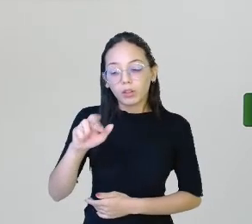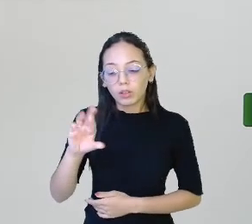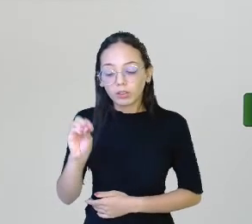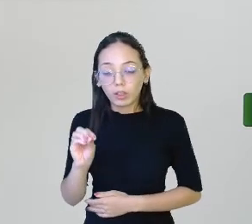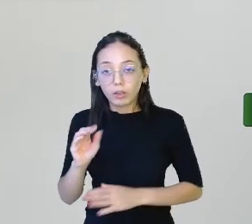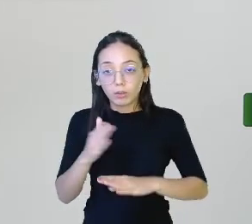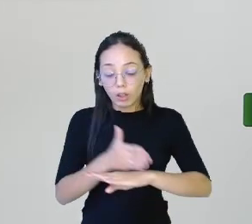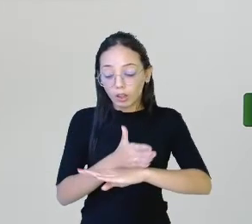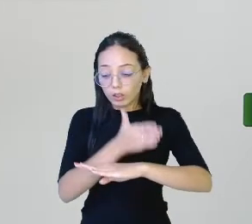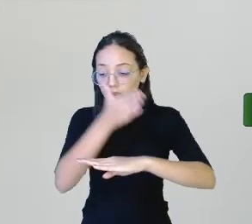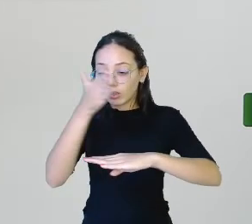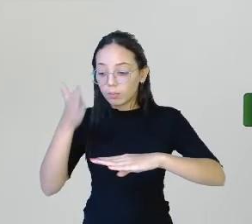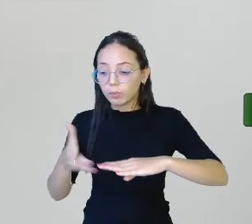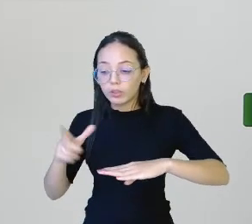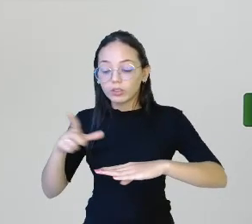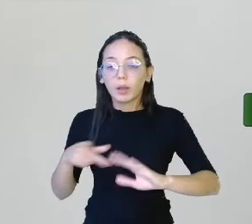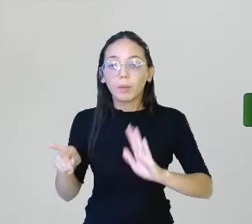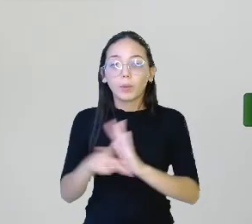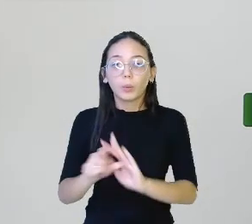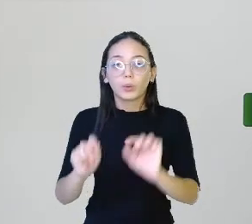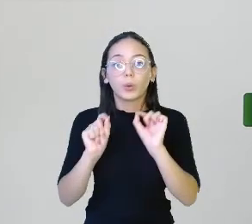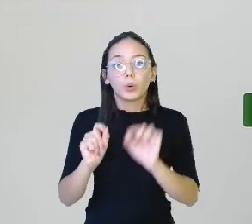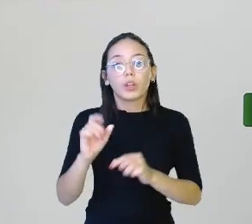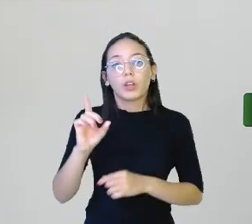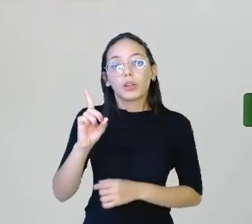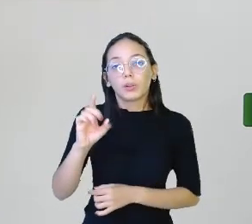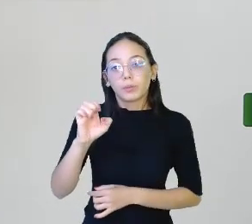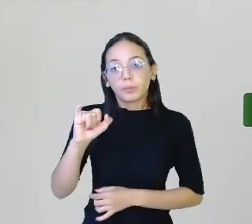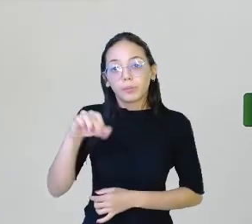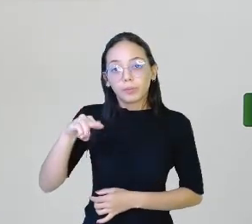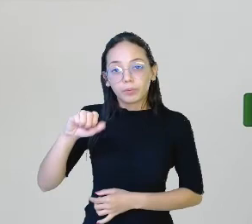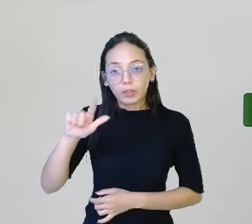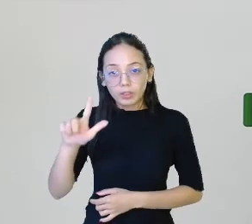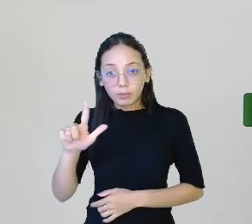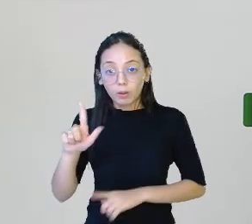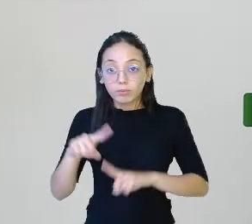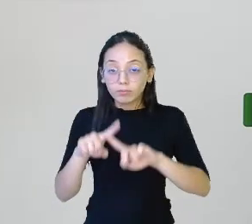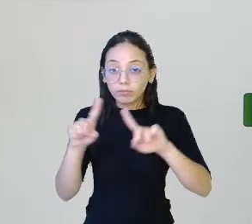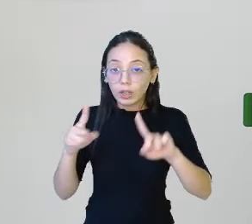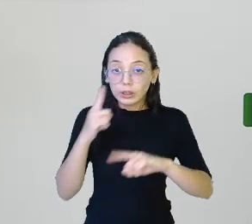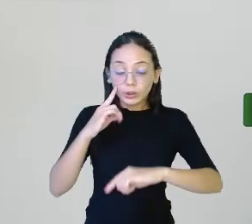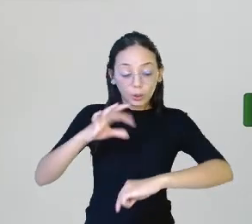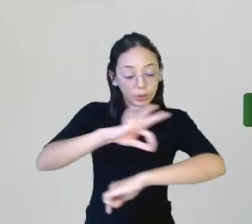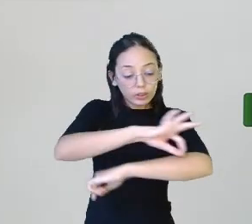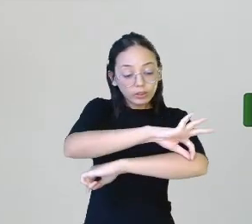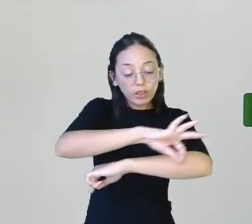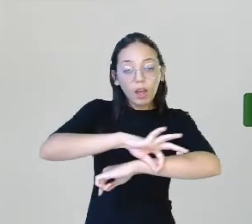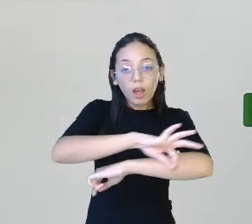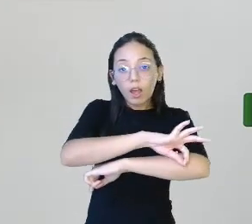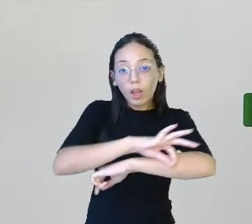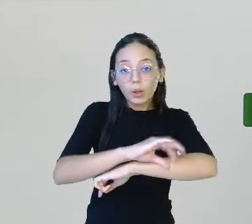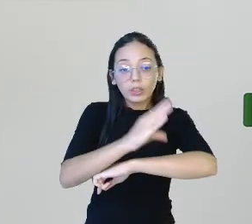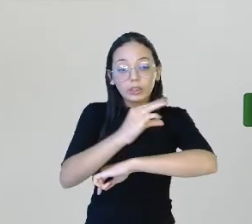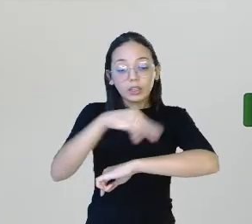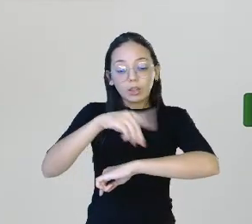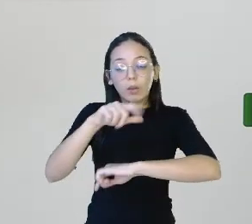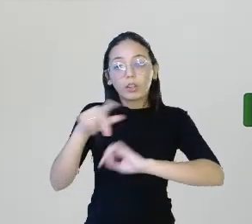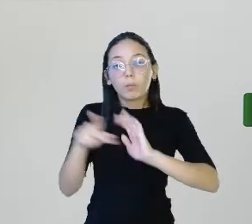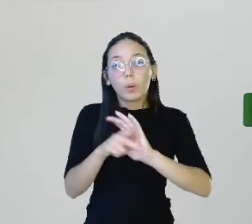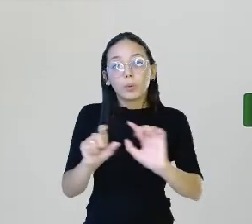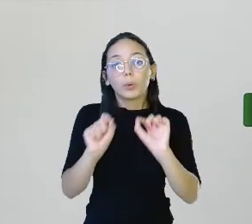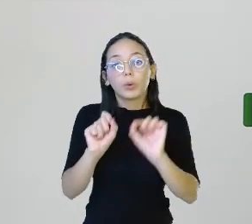eu tenho o meu número decimal. No caso da nossa régua, o centímetro é a